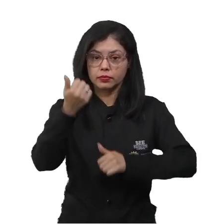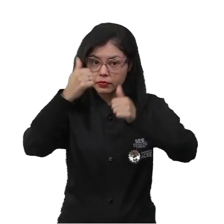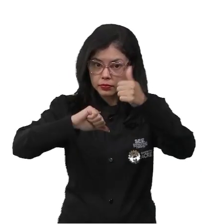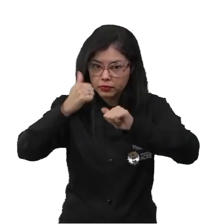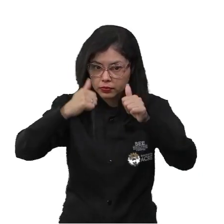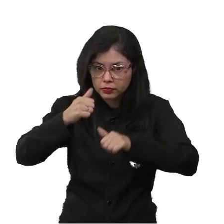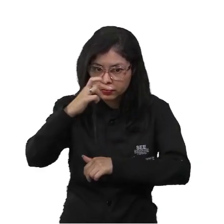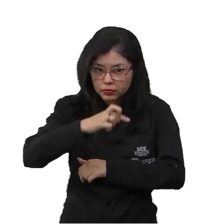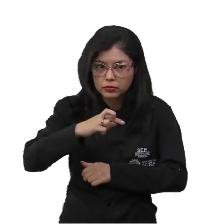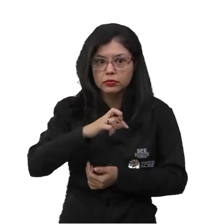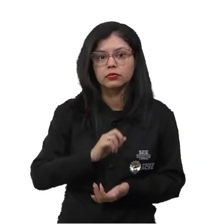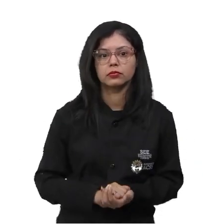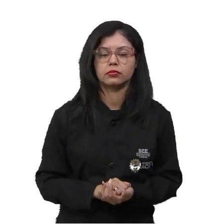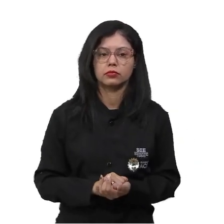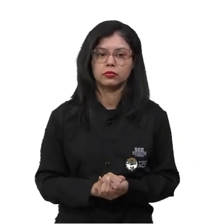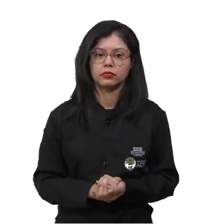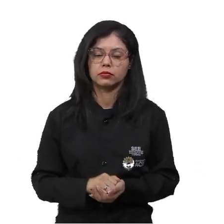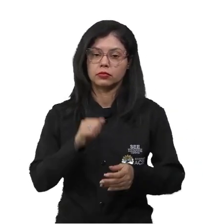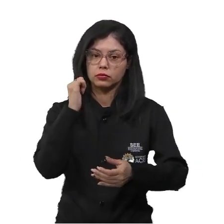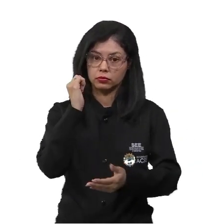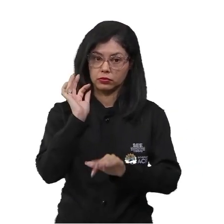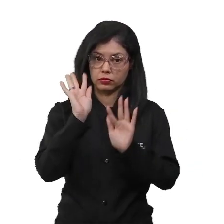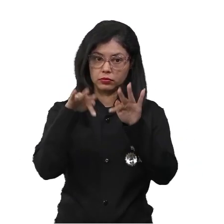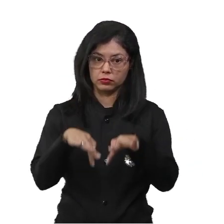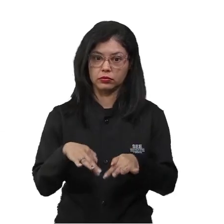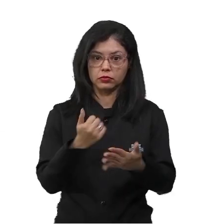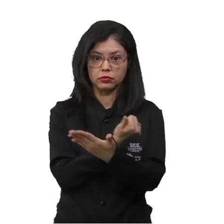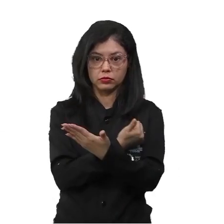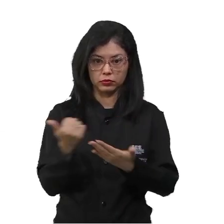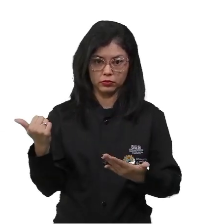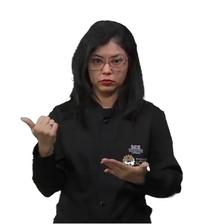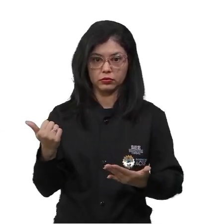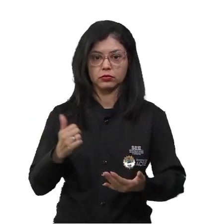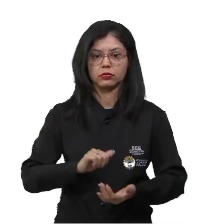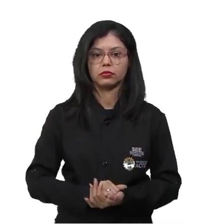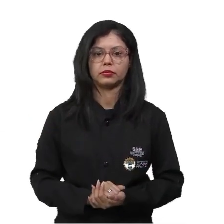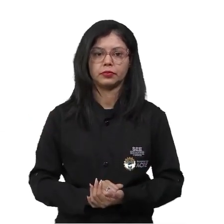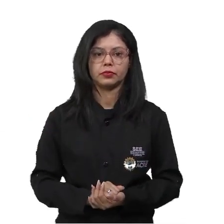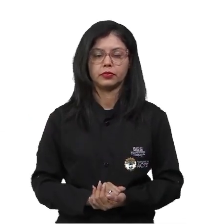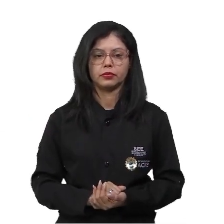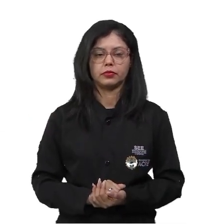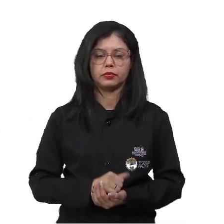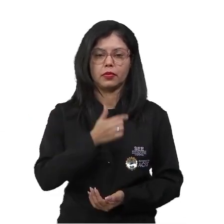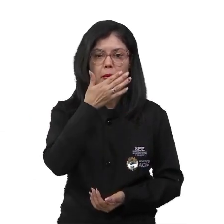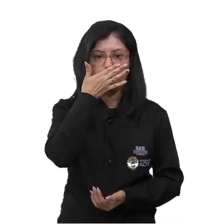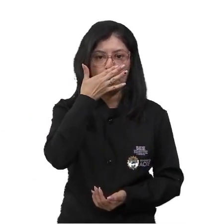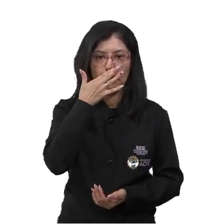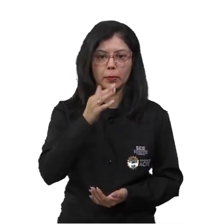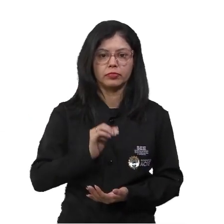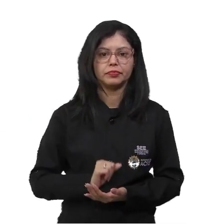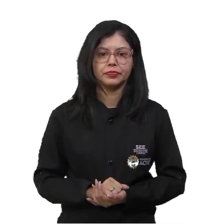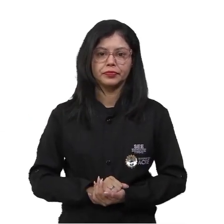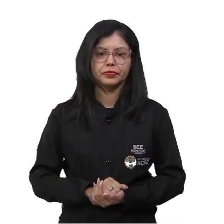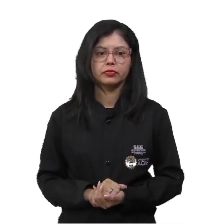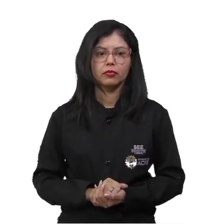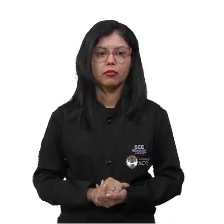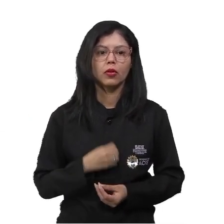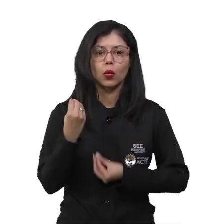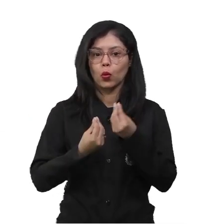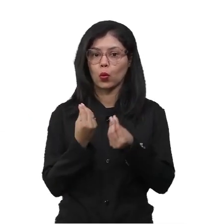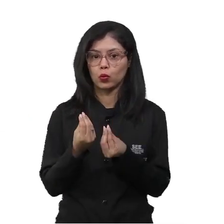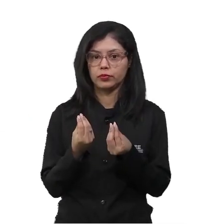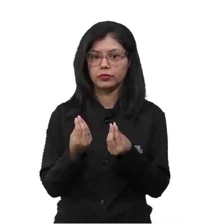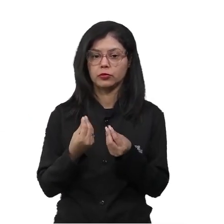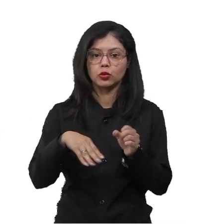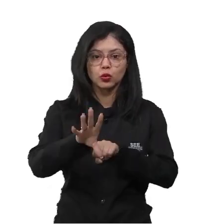análise, o processo de decisão e as questões relacionadas à questão da ação. Formas de